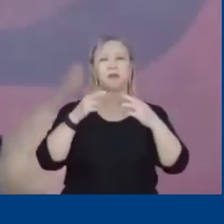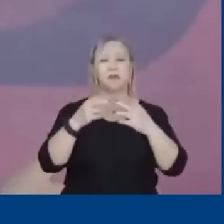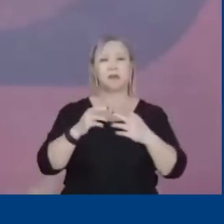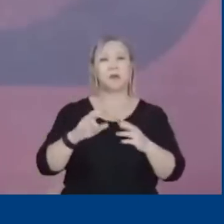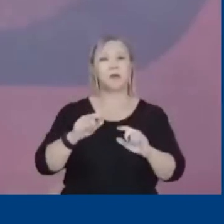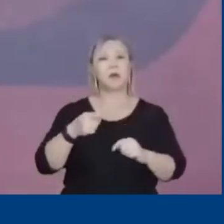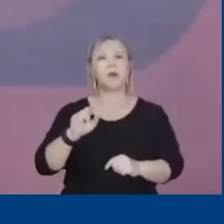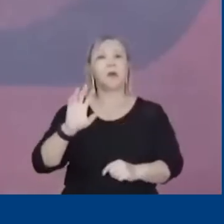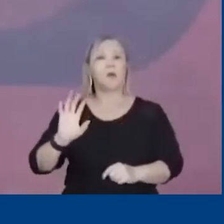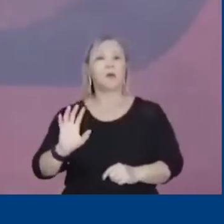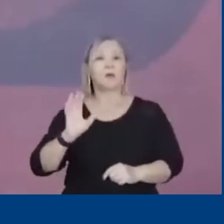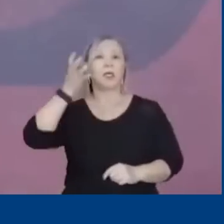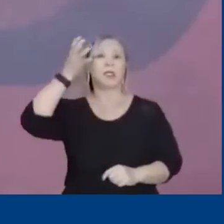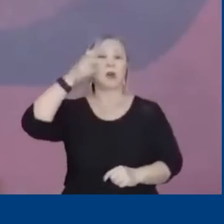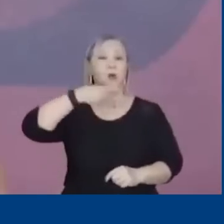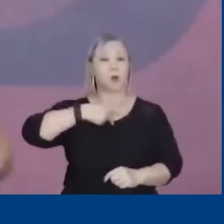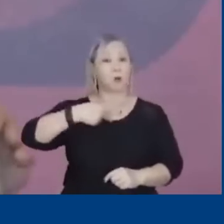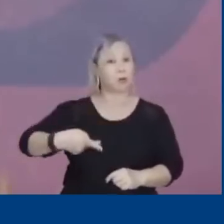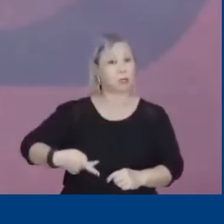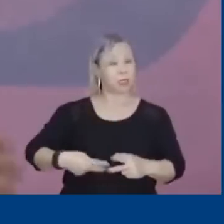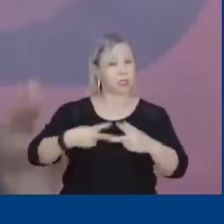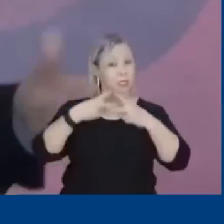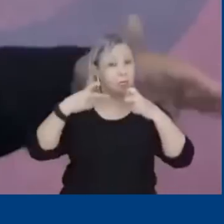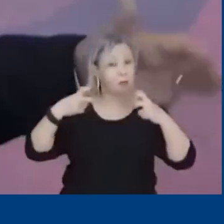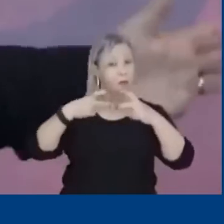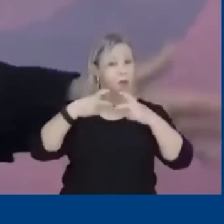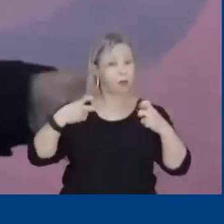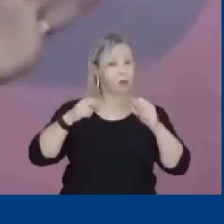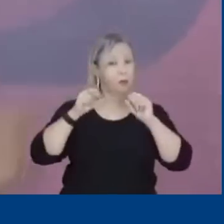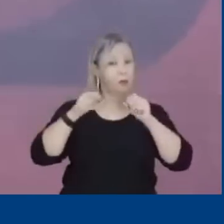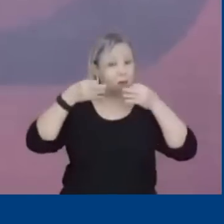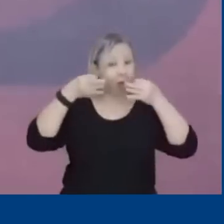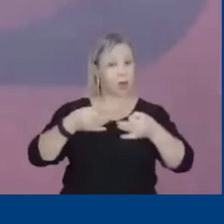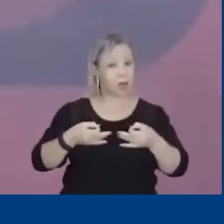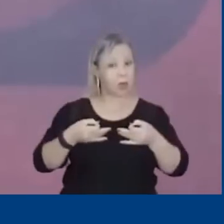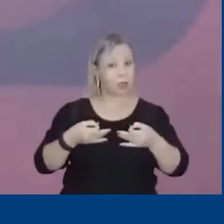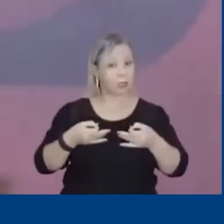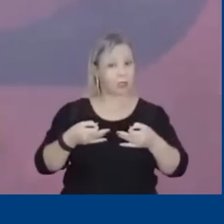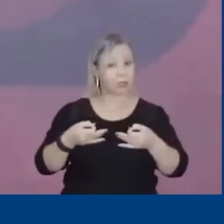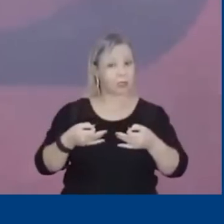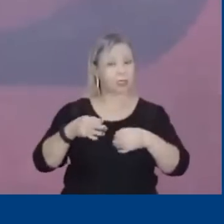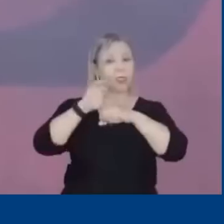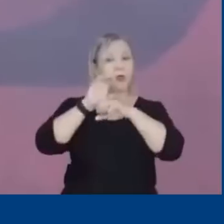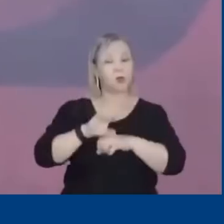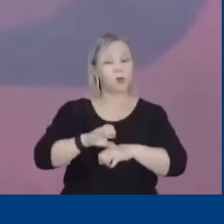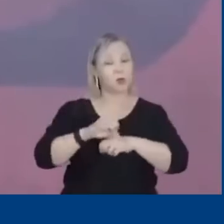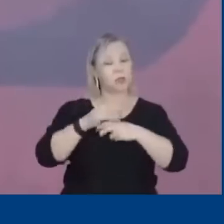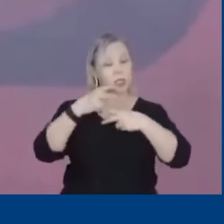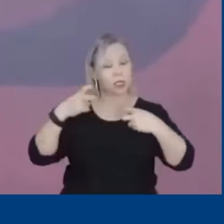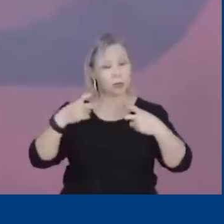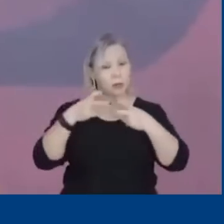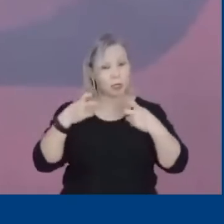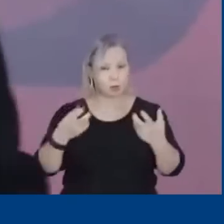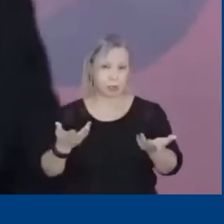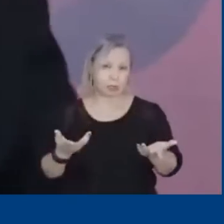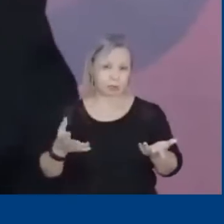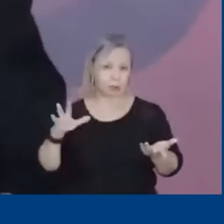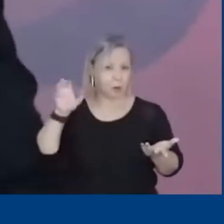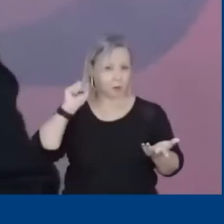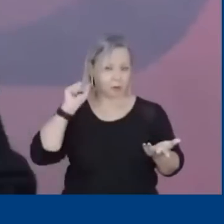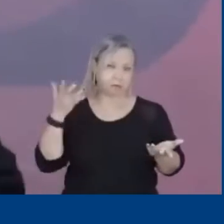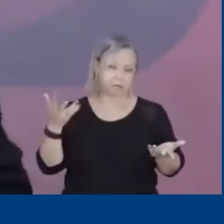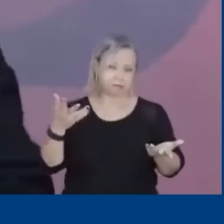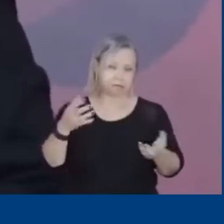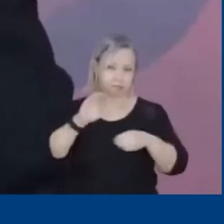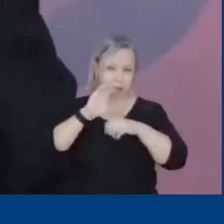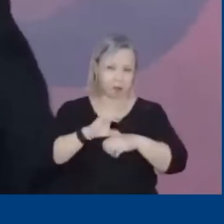do presidente da Petrobras, certamente ouvido o conselho da Petrobras, se é que ouviu. E tomou a